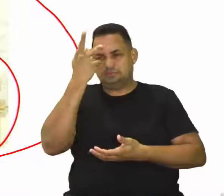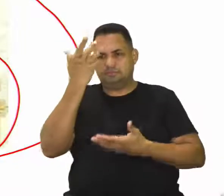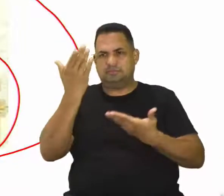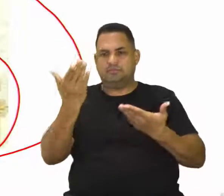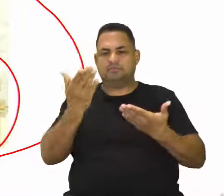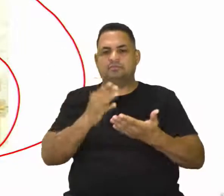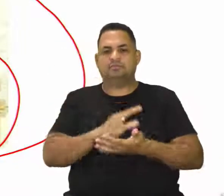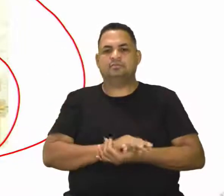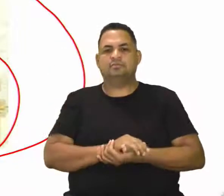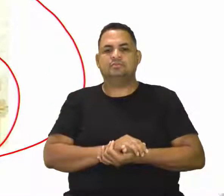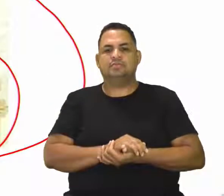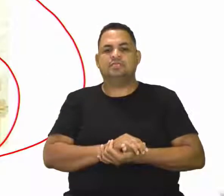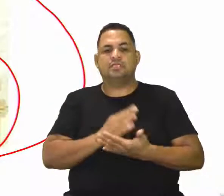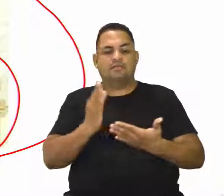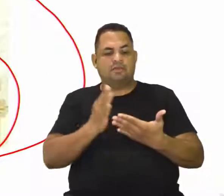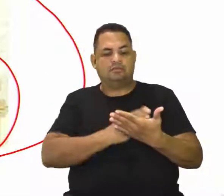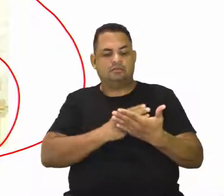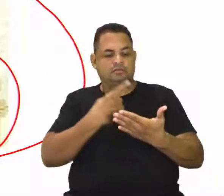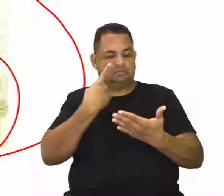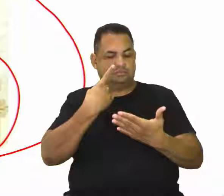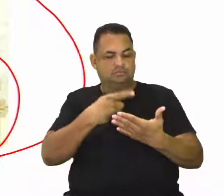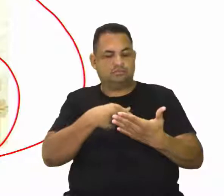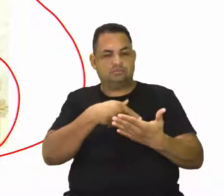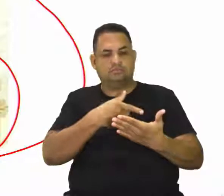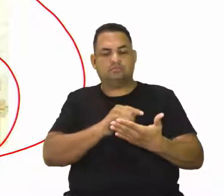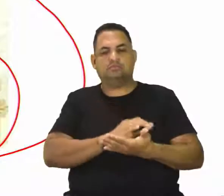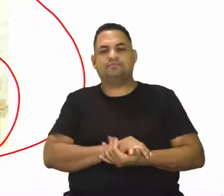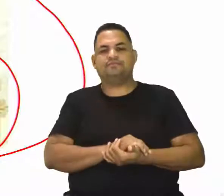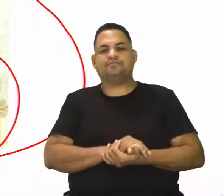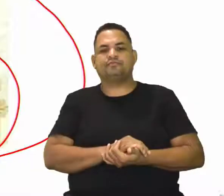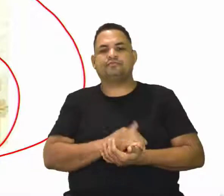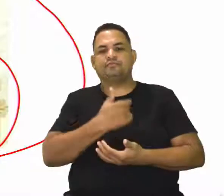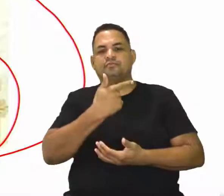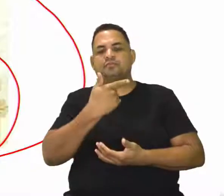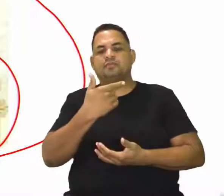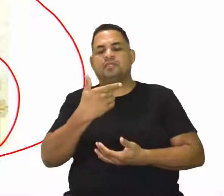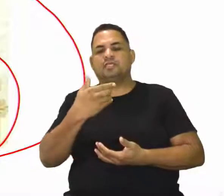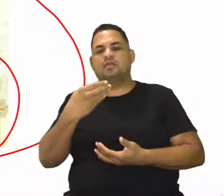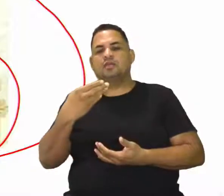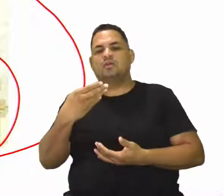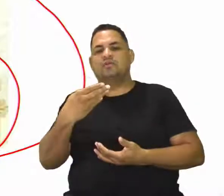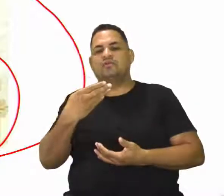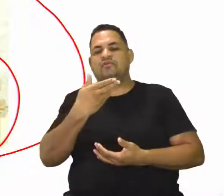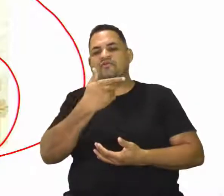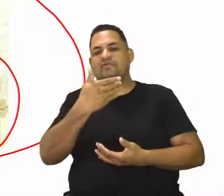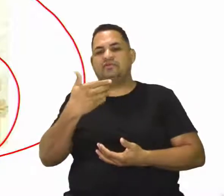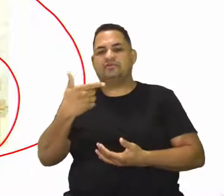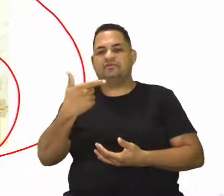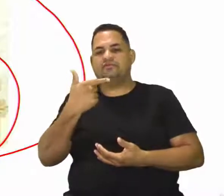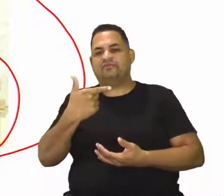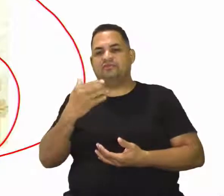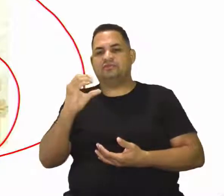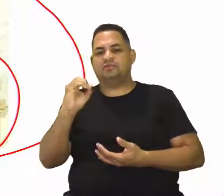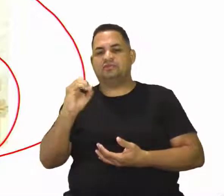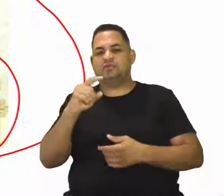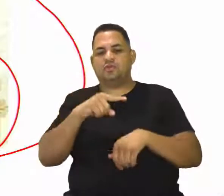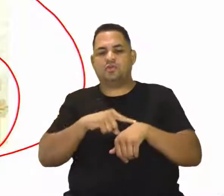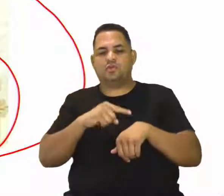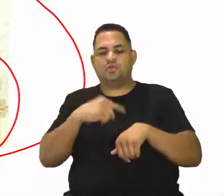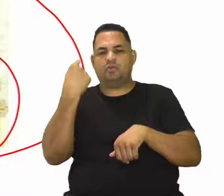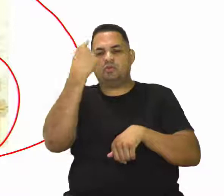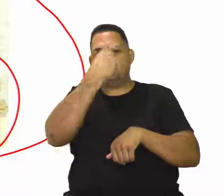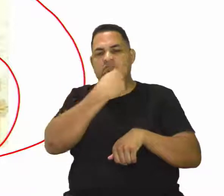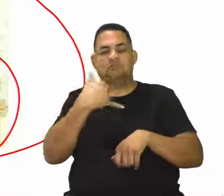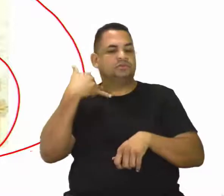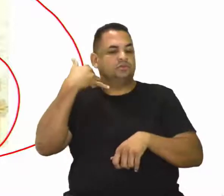passando. Eu estava lendo uma matéria, o cara passa 24 horas e passa 20 horas no celular. 20 horas.